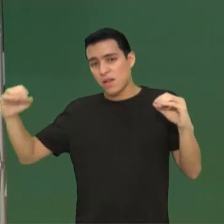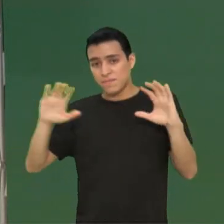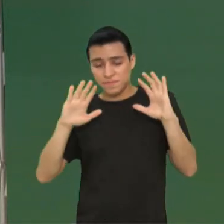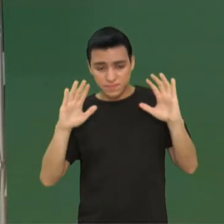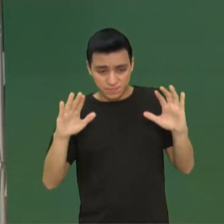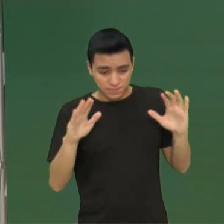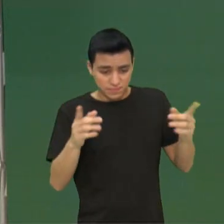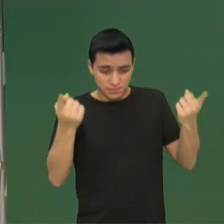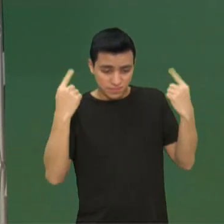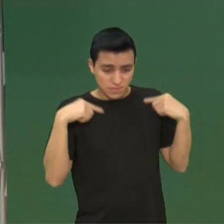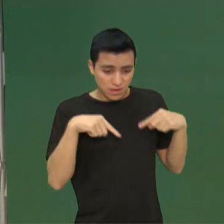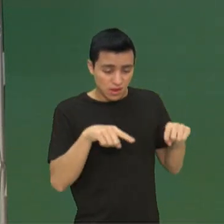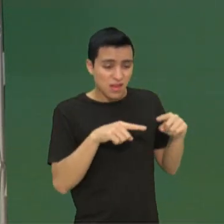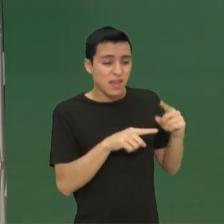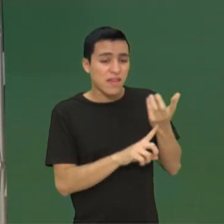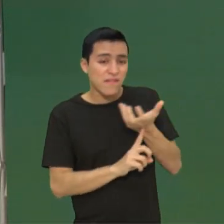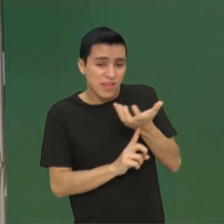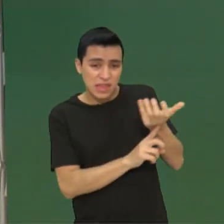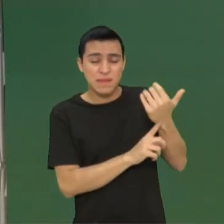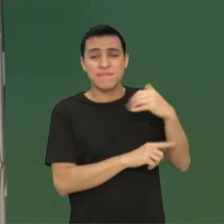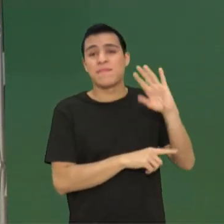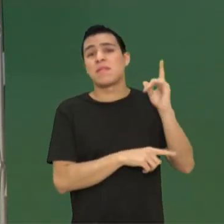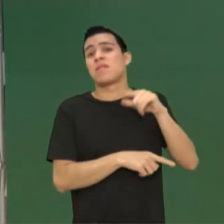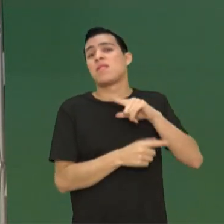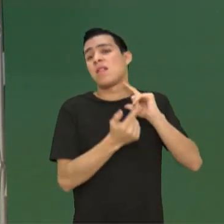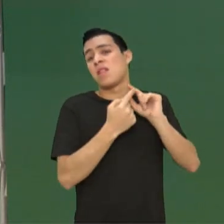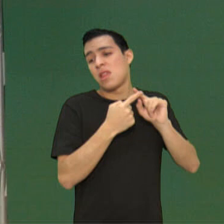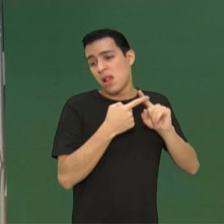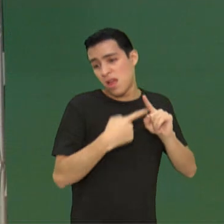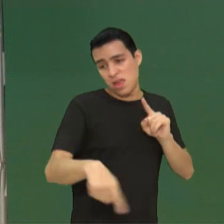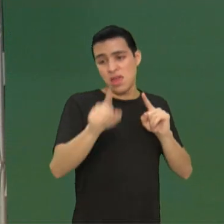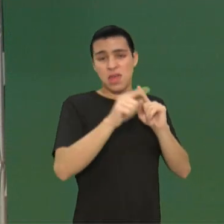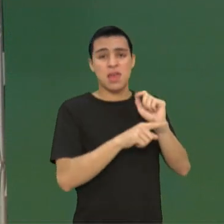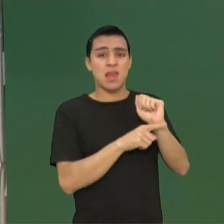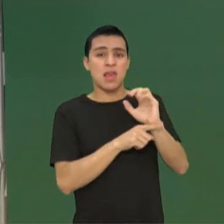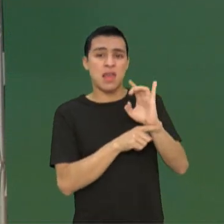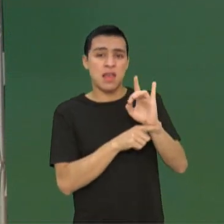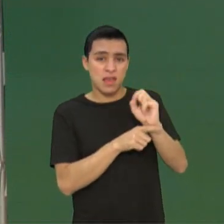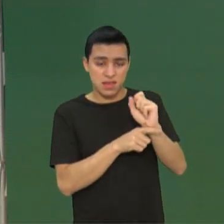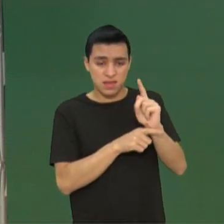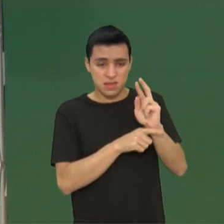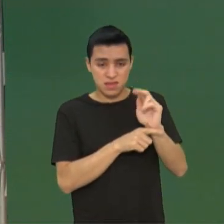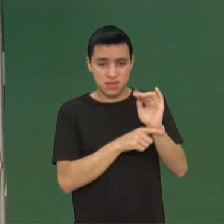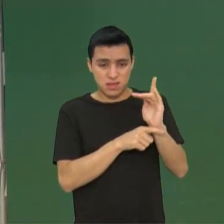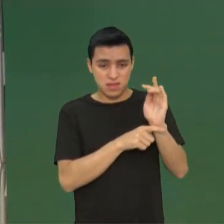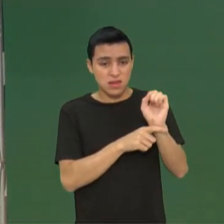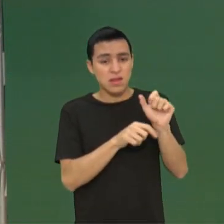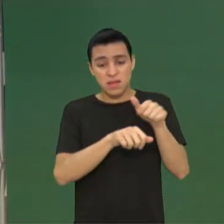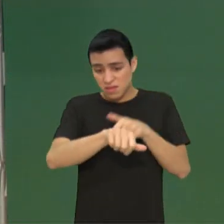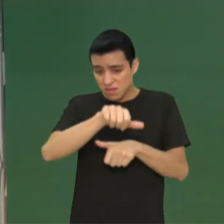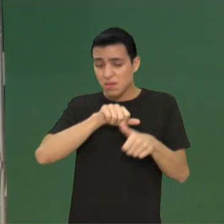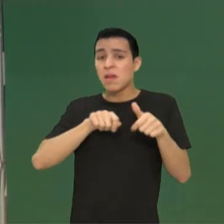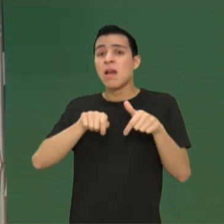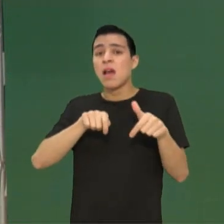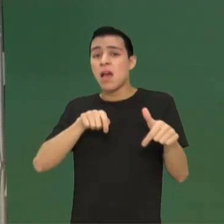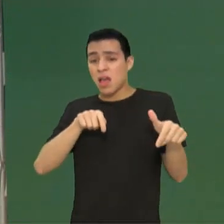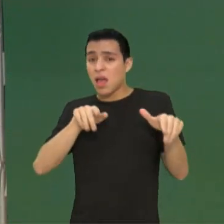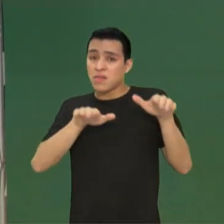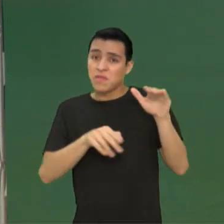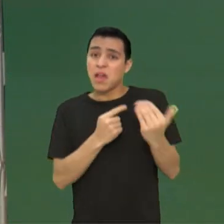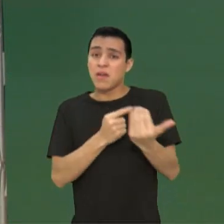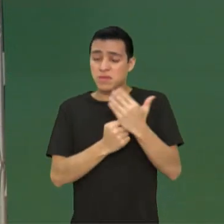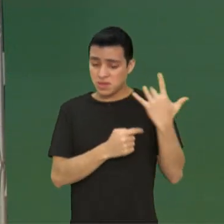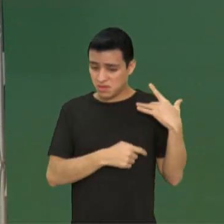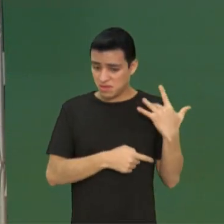lipídios de origem vegetal, então, são os que mais tem. E esses ácidos graxos são transformados em substâncias muito saudáveis algumas